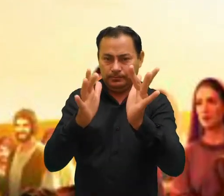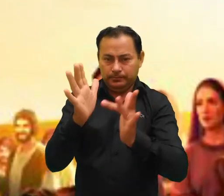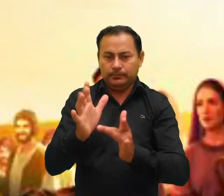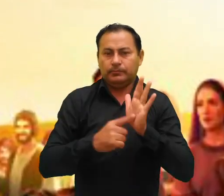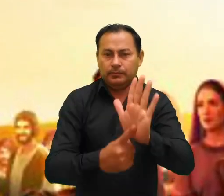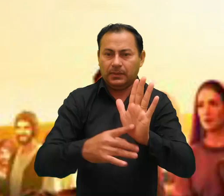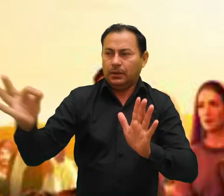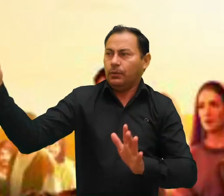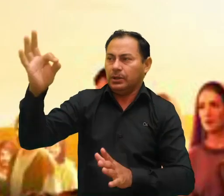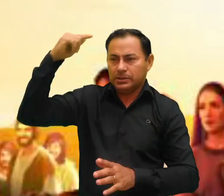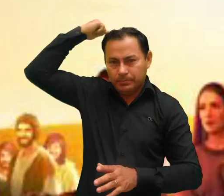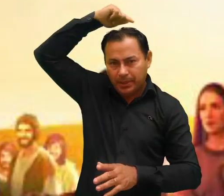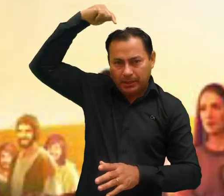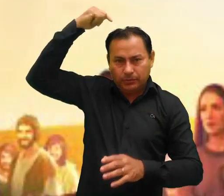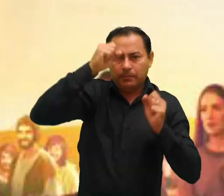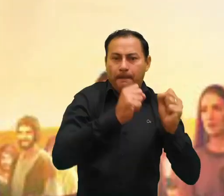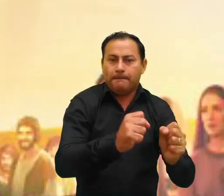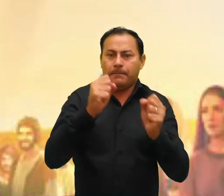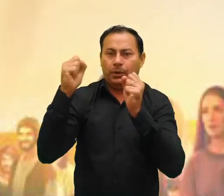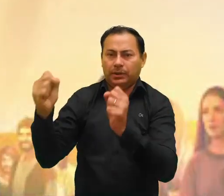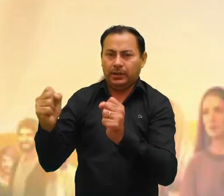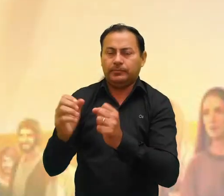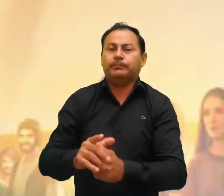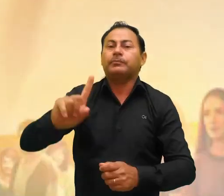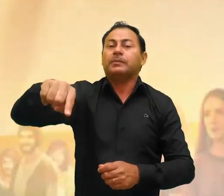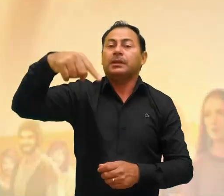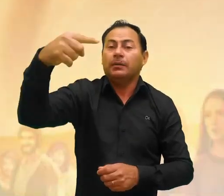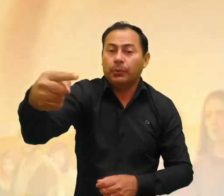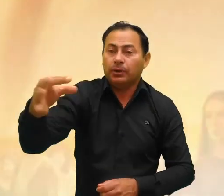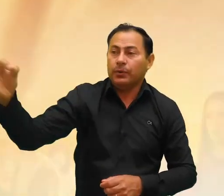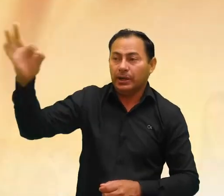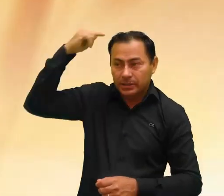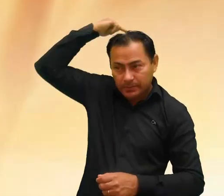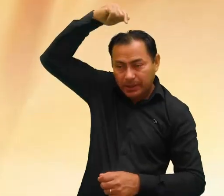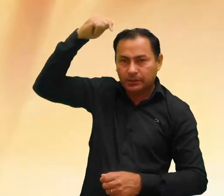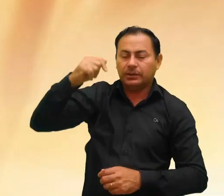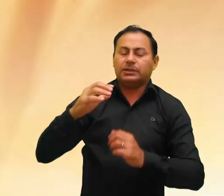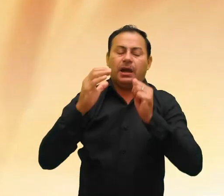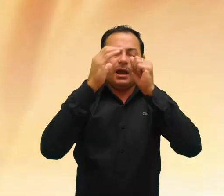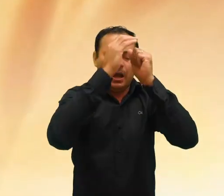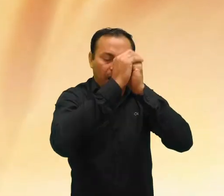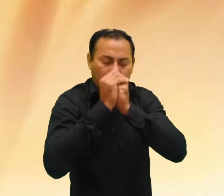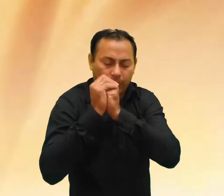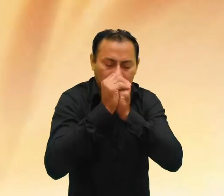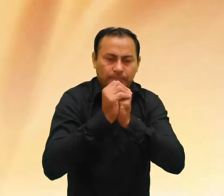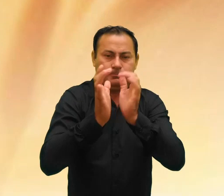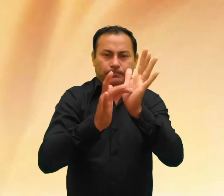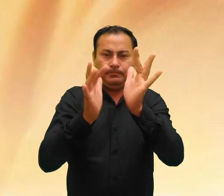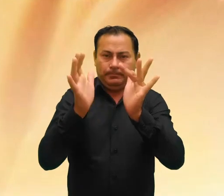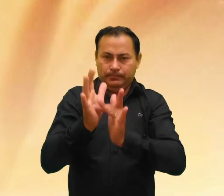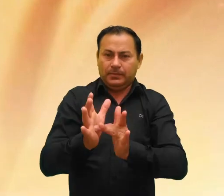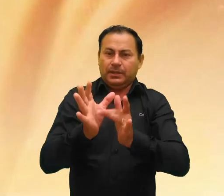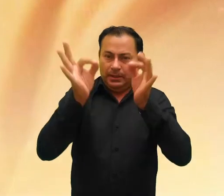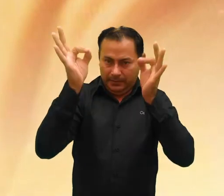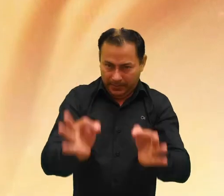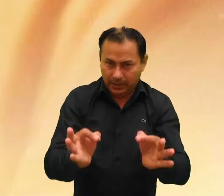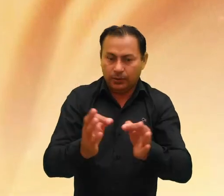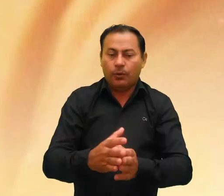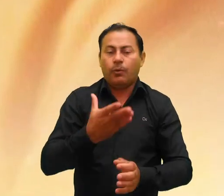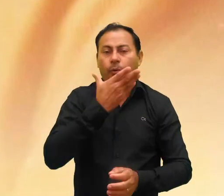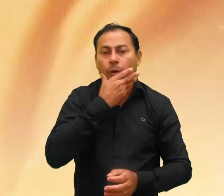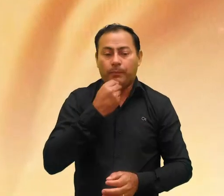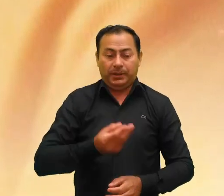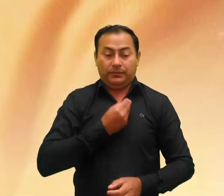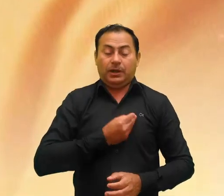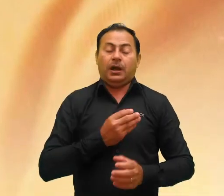Jesus manifestou o espírito de poder e depois o espírito de adoração. Jesus era certamente um homem